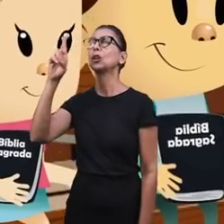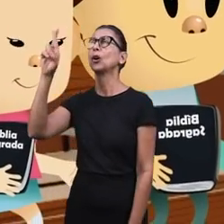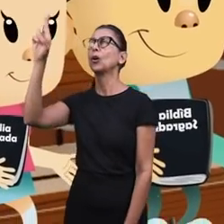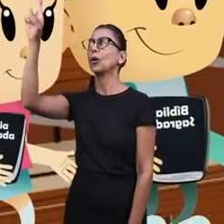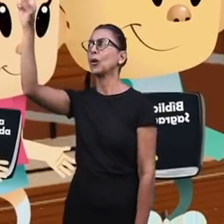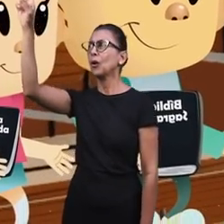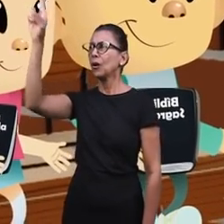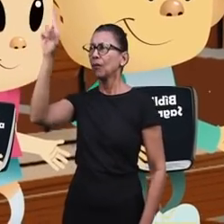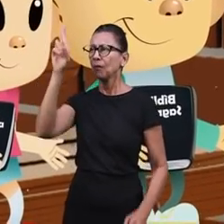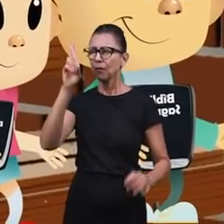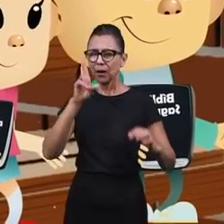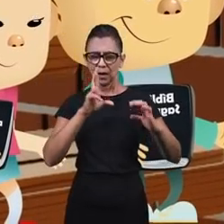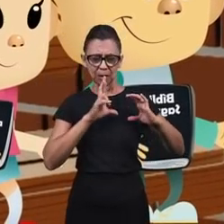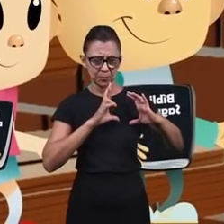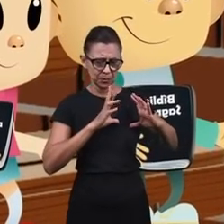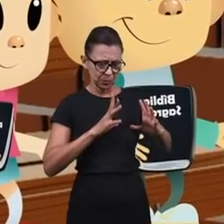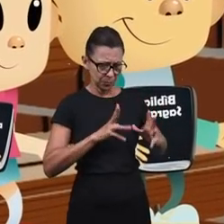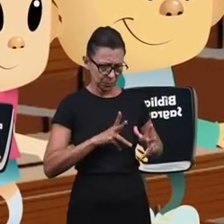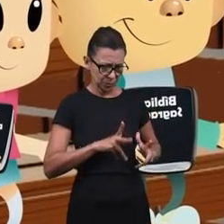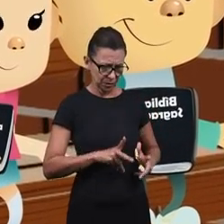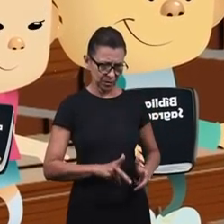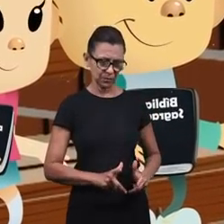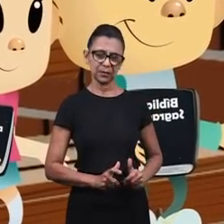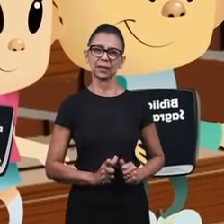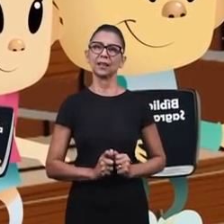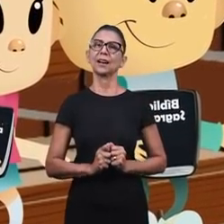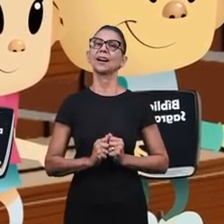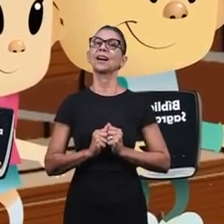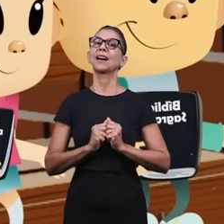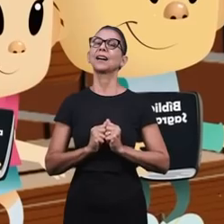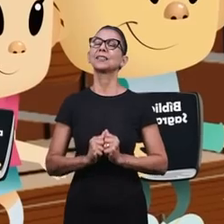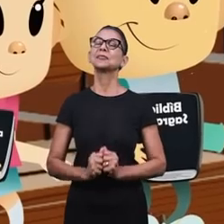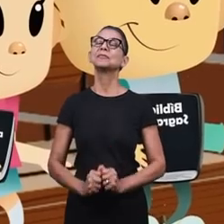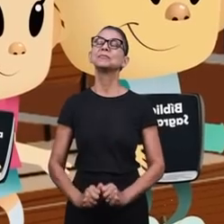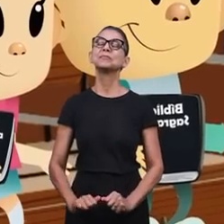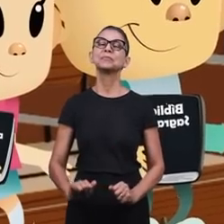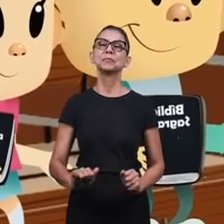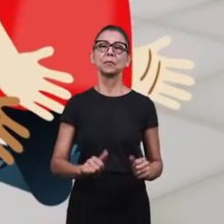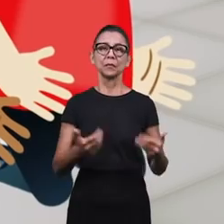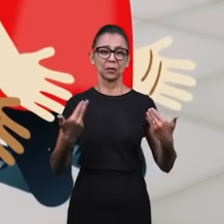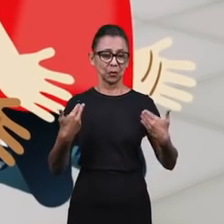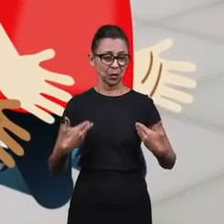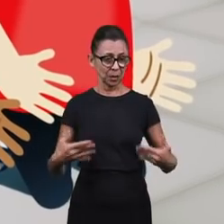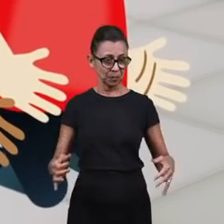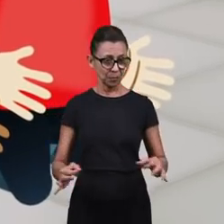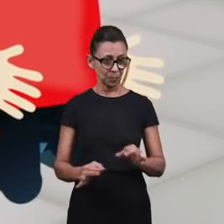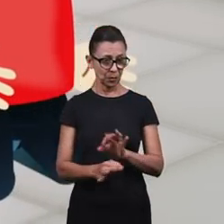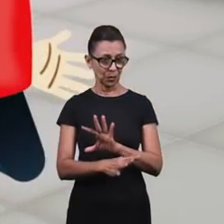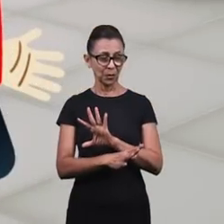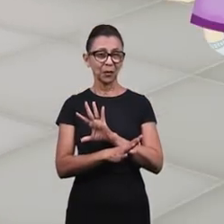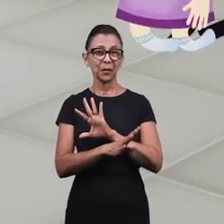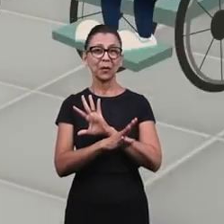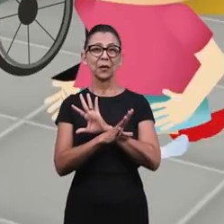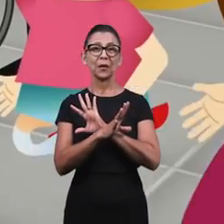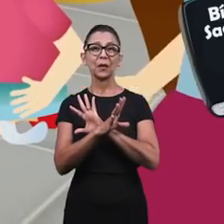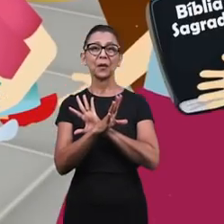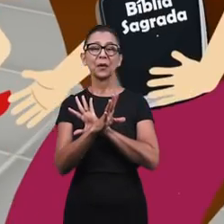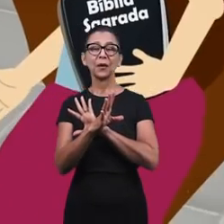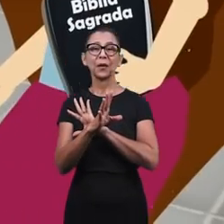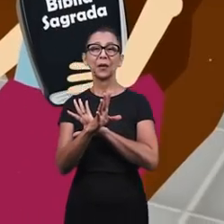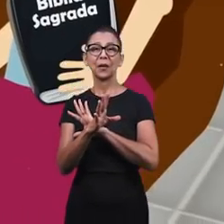clamar, e o Senhor vai me purificar, e